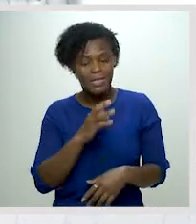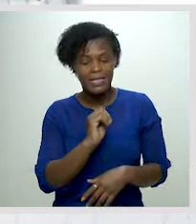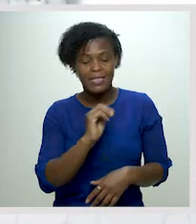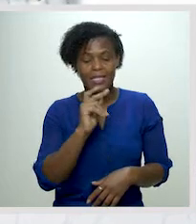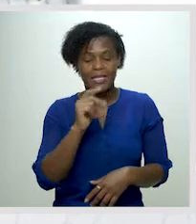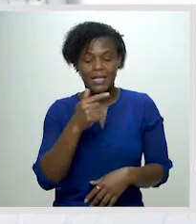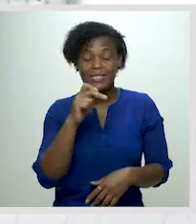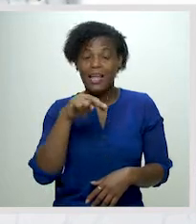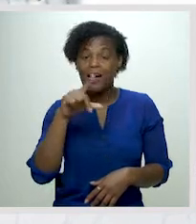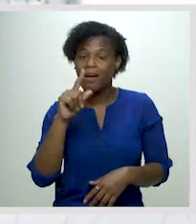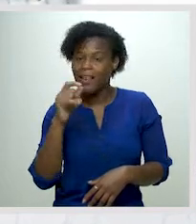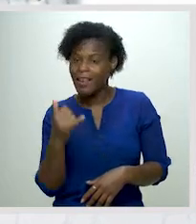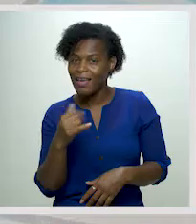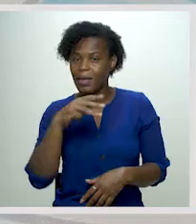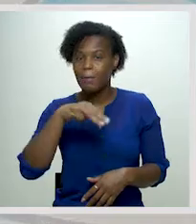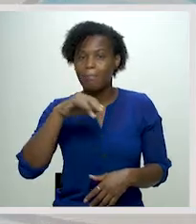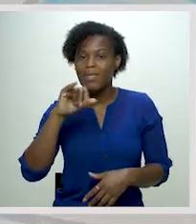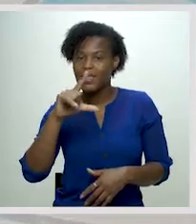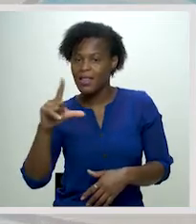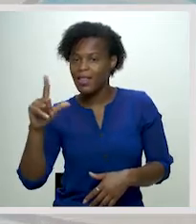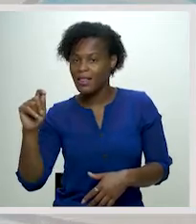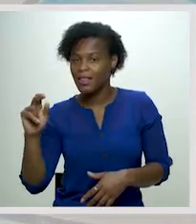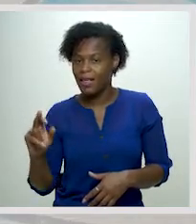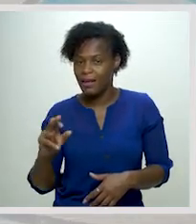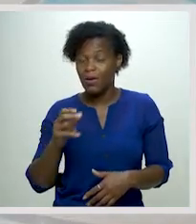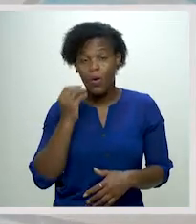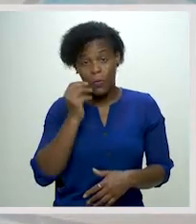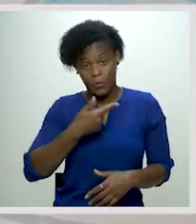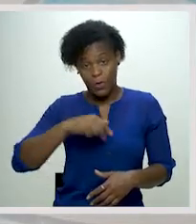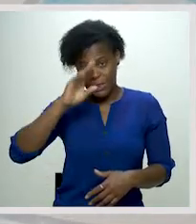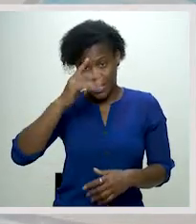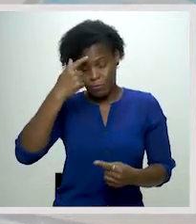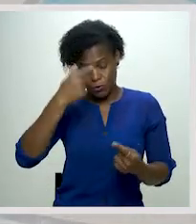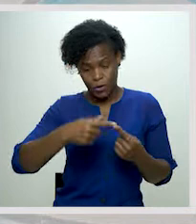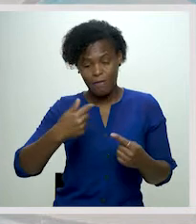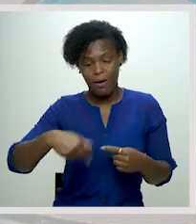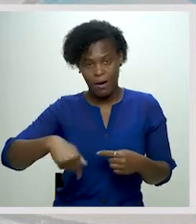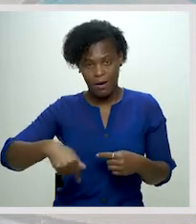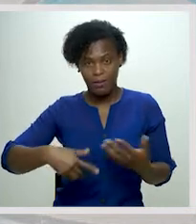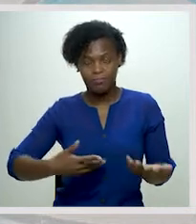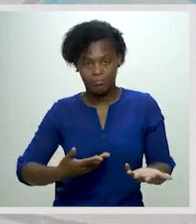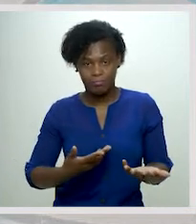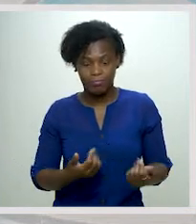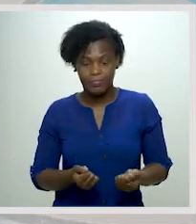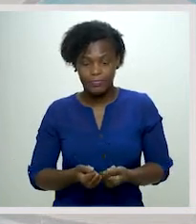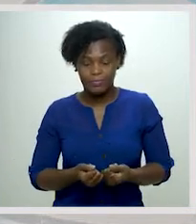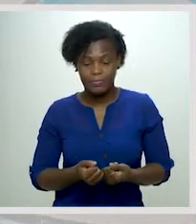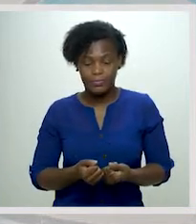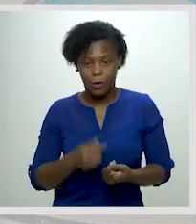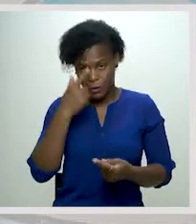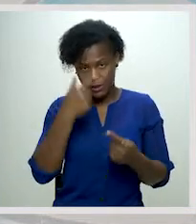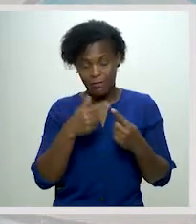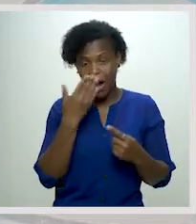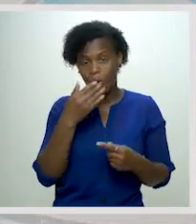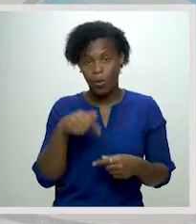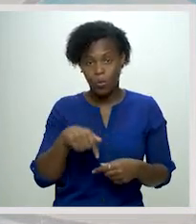experiência de Stanley Miller. Como sabemos, temos os nossos objetivos da